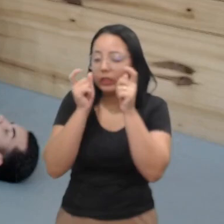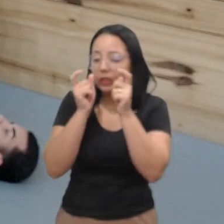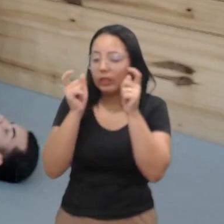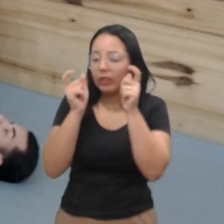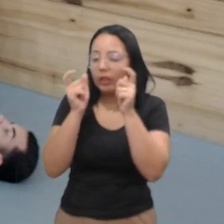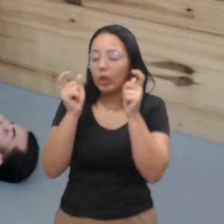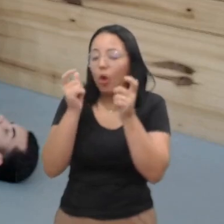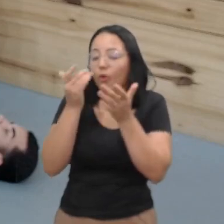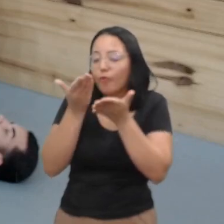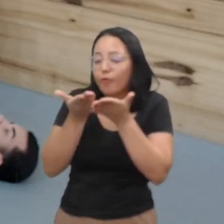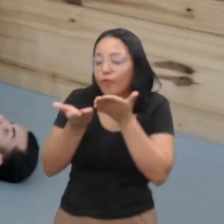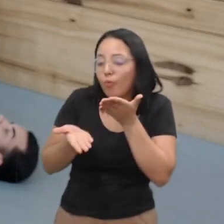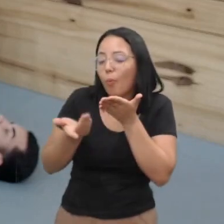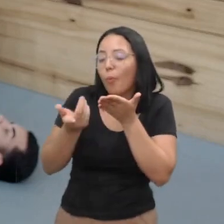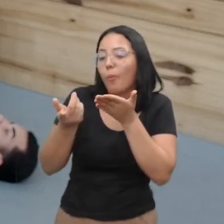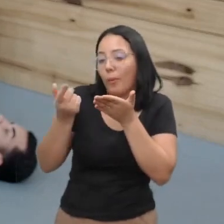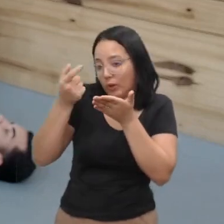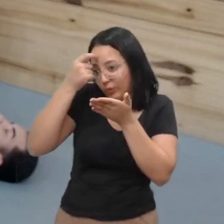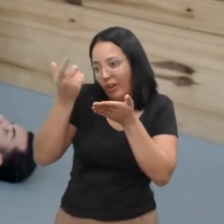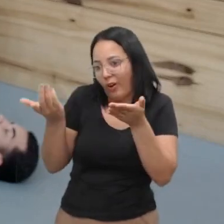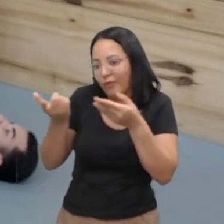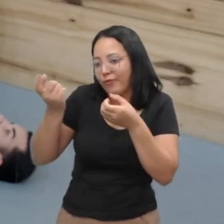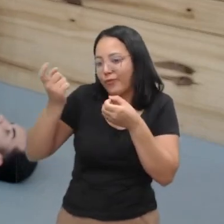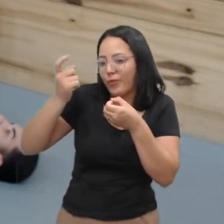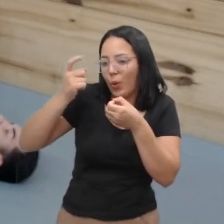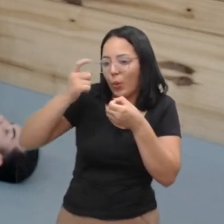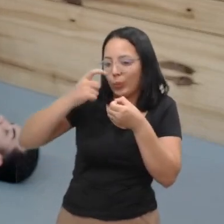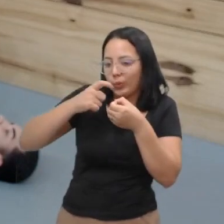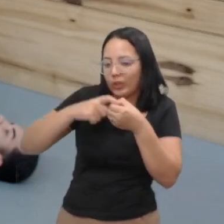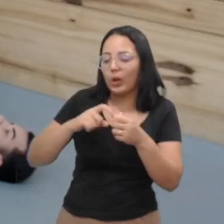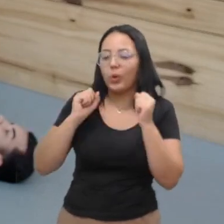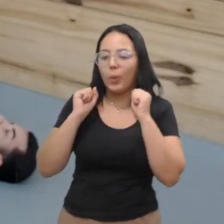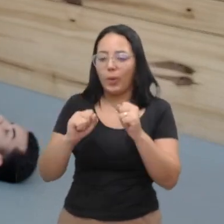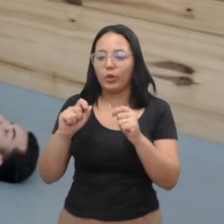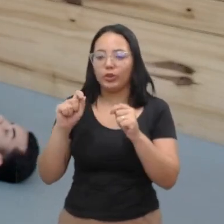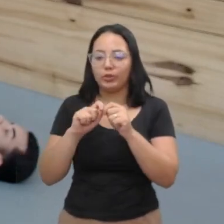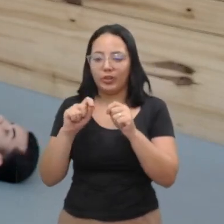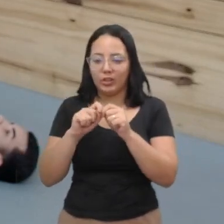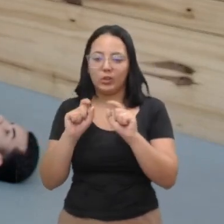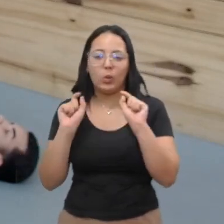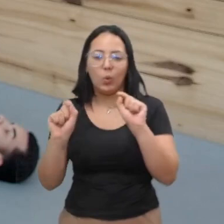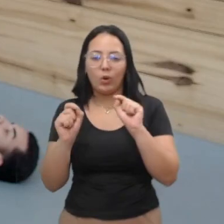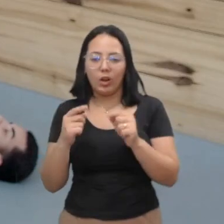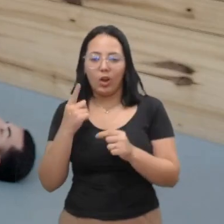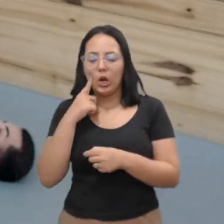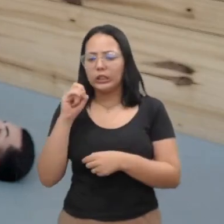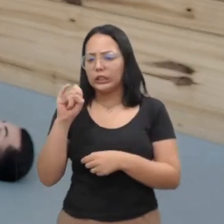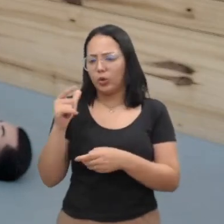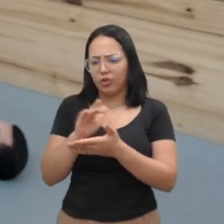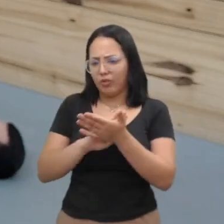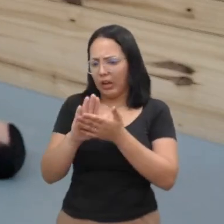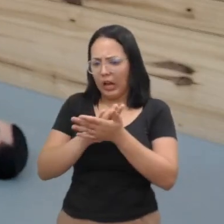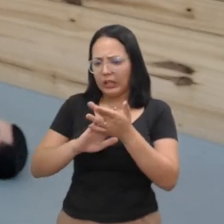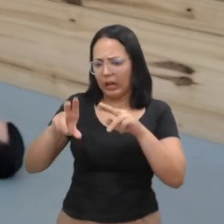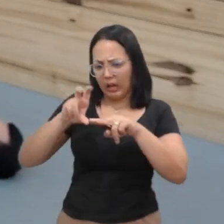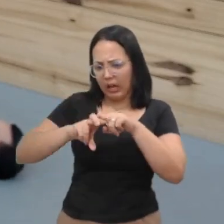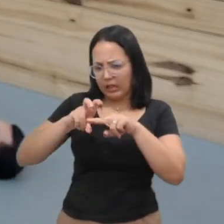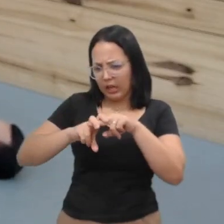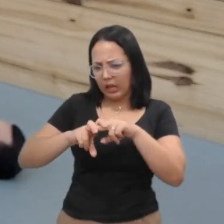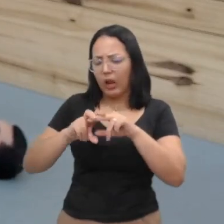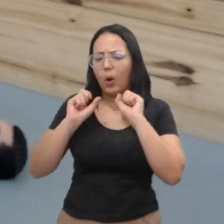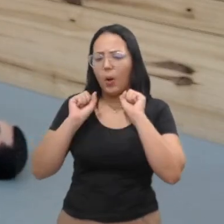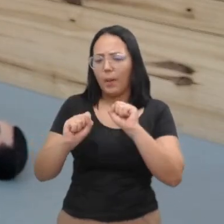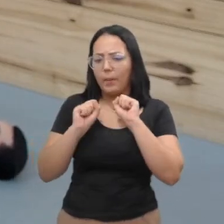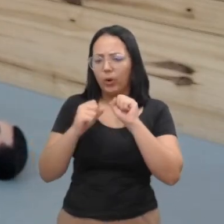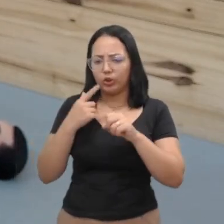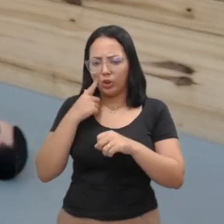voltando um pouco do desmaio. E aí podemos fazer um procedimento. Se não houver cadeira no momento, você pode